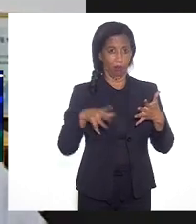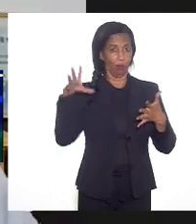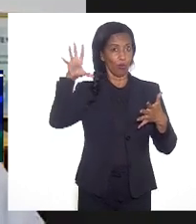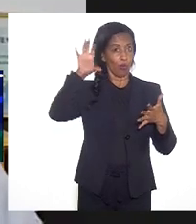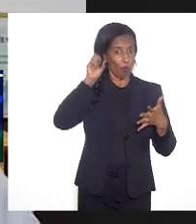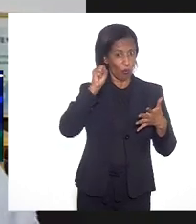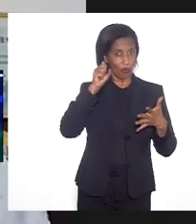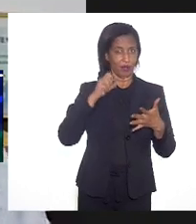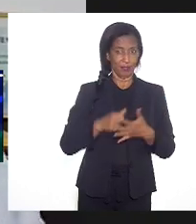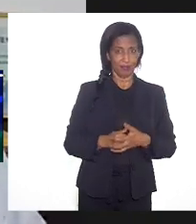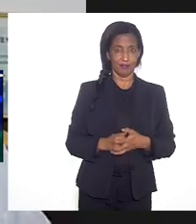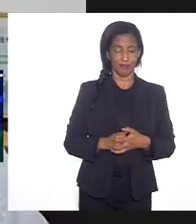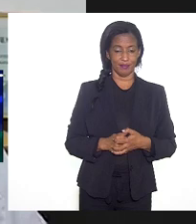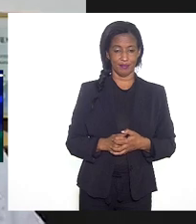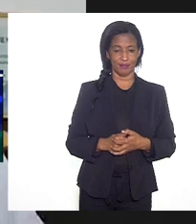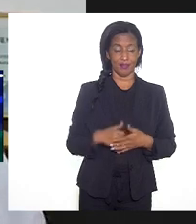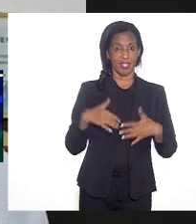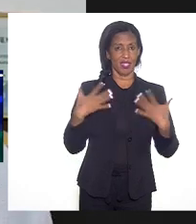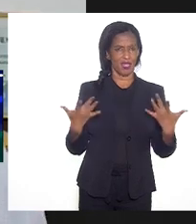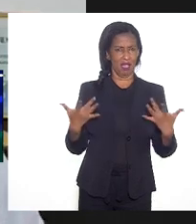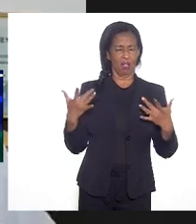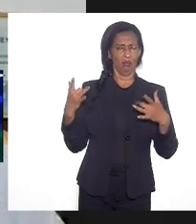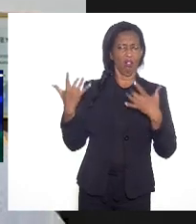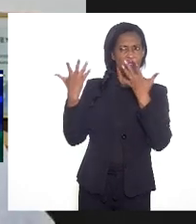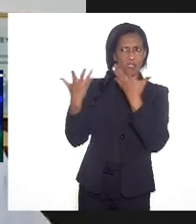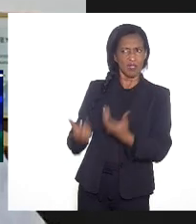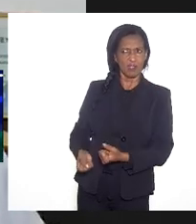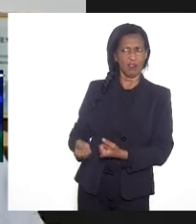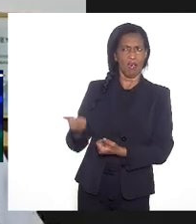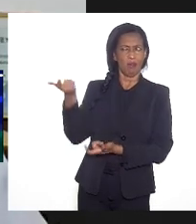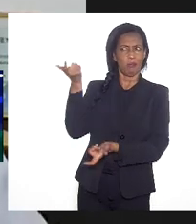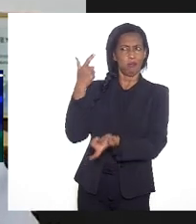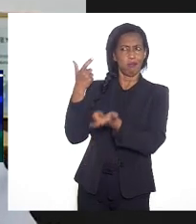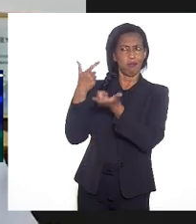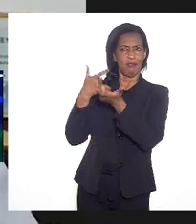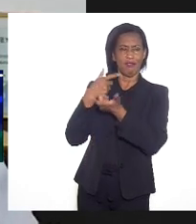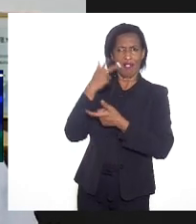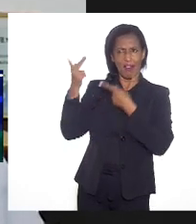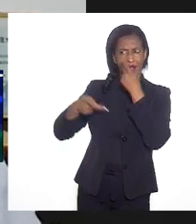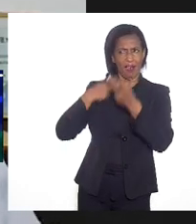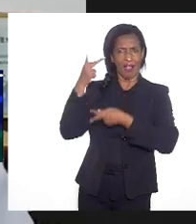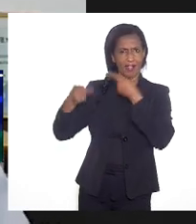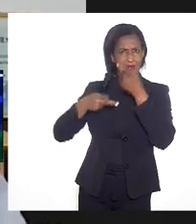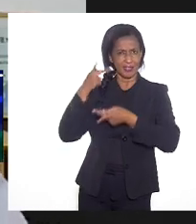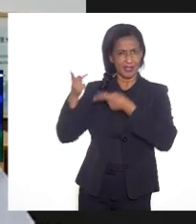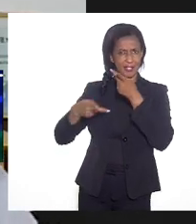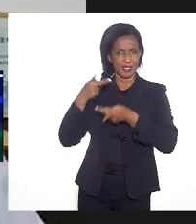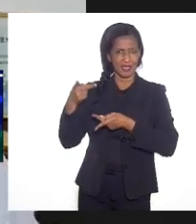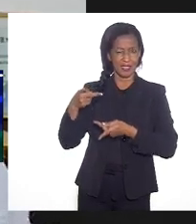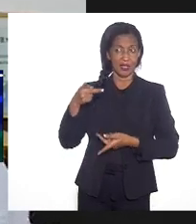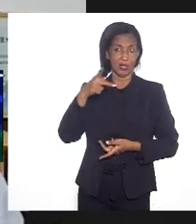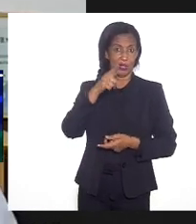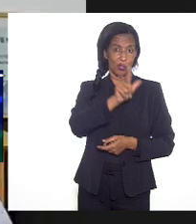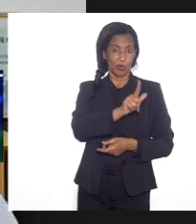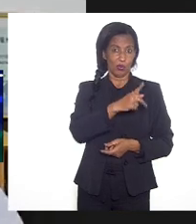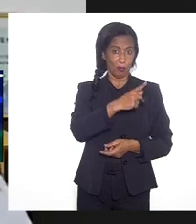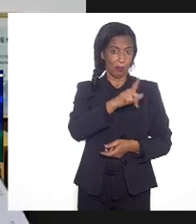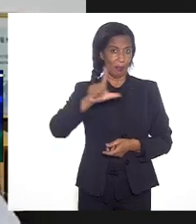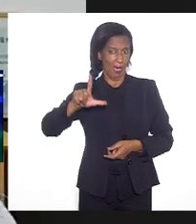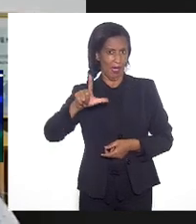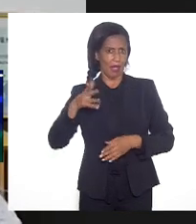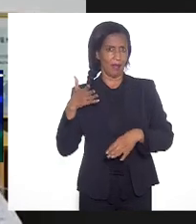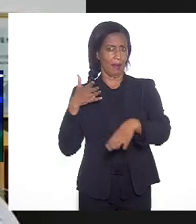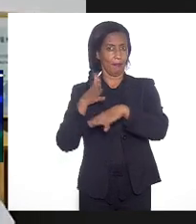ao deixar que falassem os principais entusiastas do PL, que foi